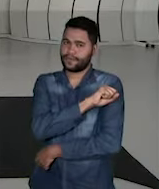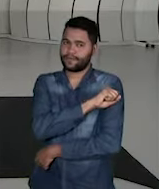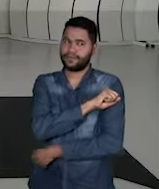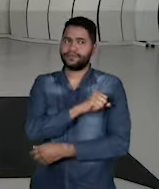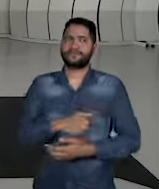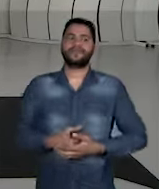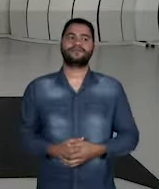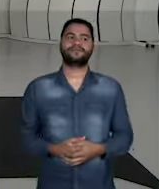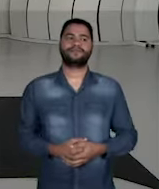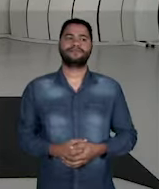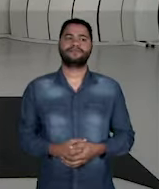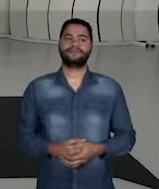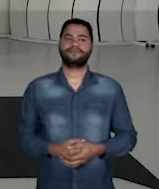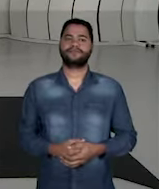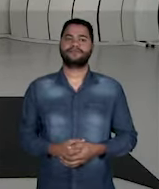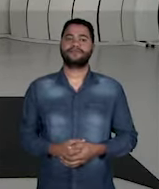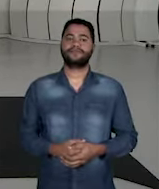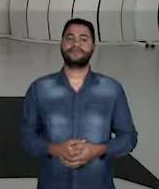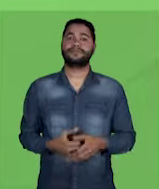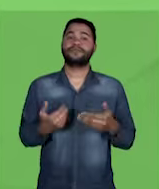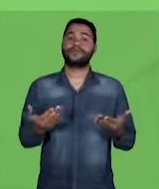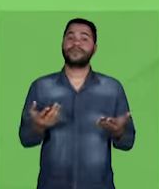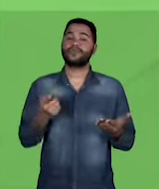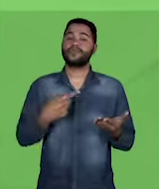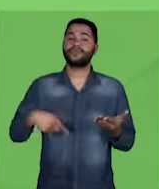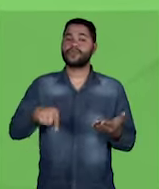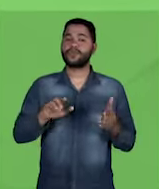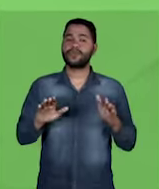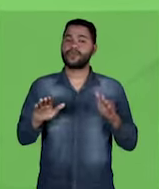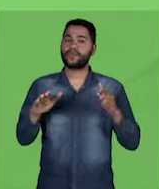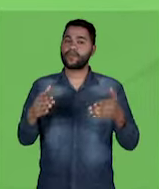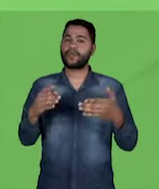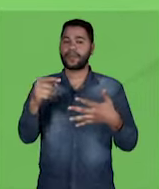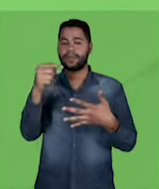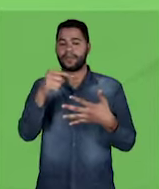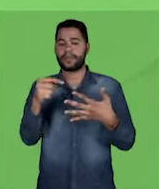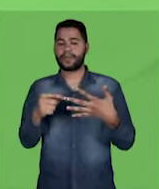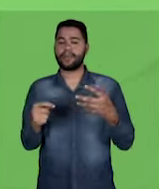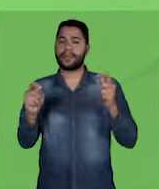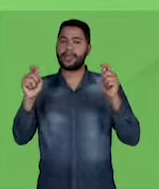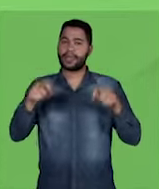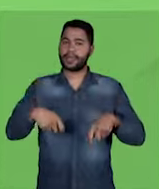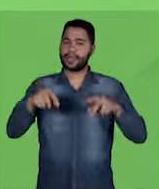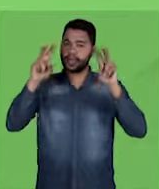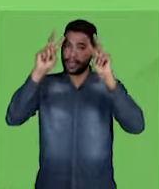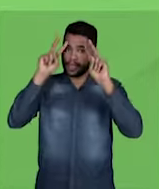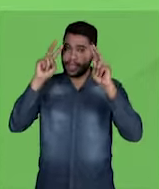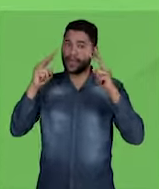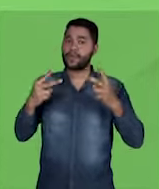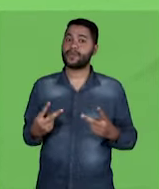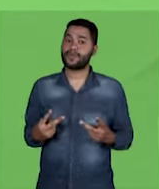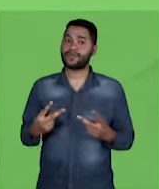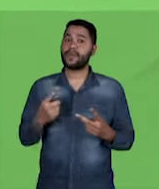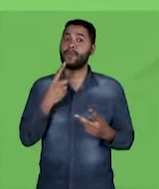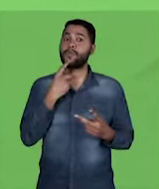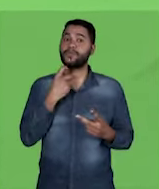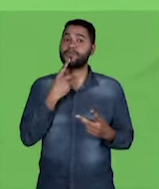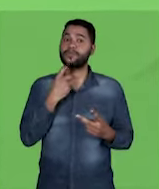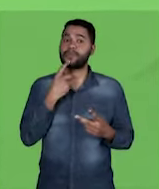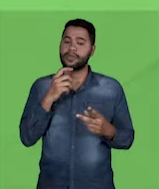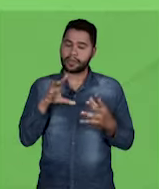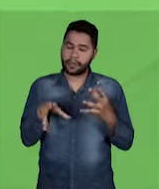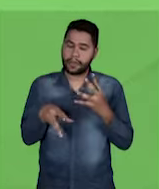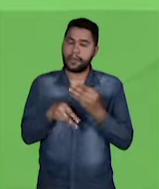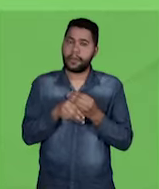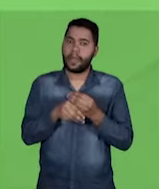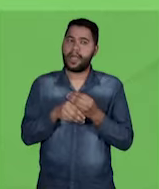ensino fundamental e nela nós iremos trabalhar a seguinte habilidade de reconhecer que o sangue é composto por